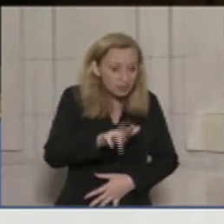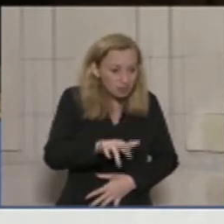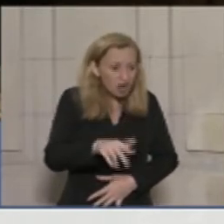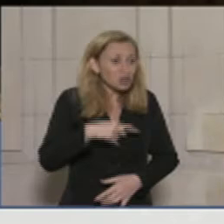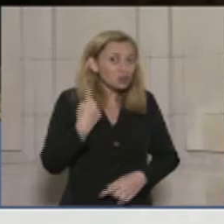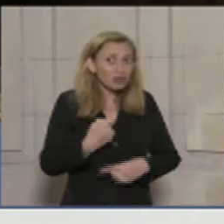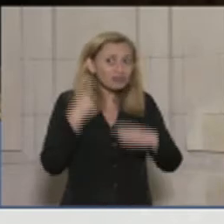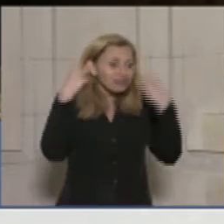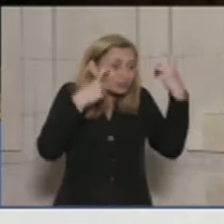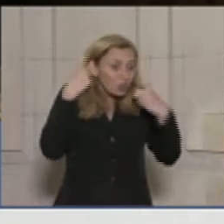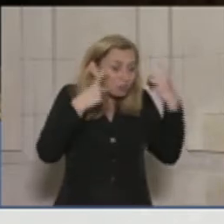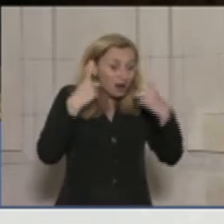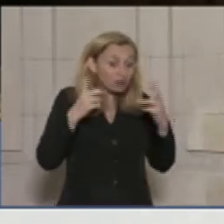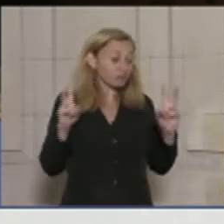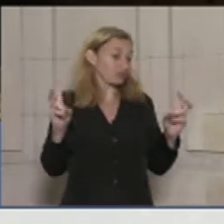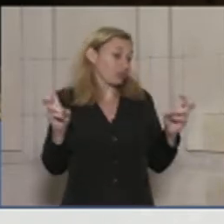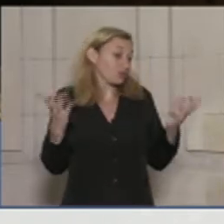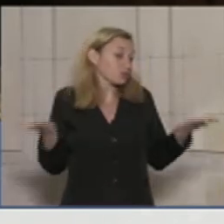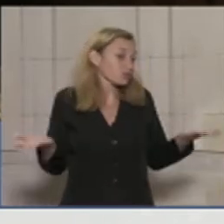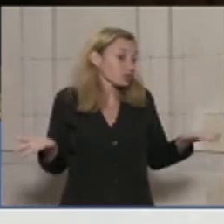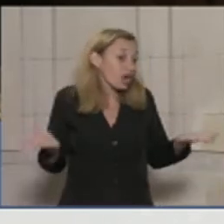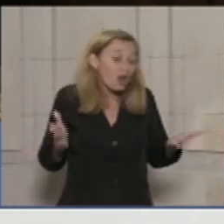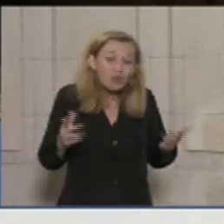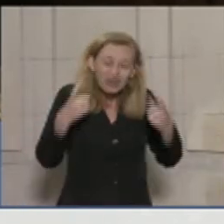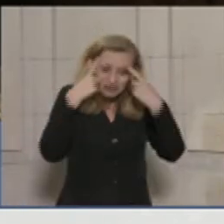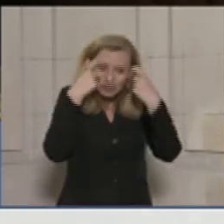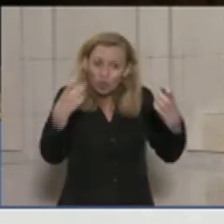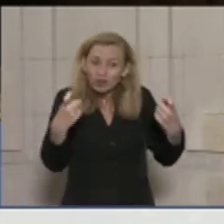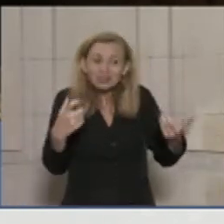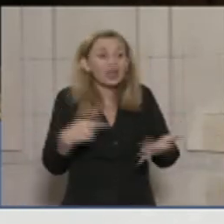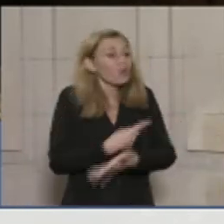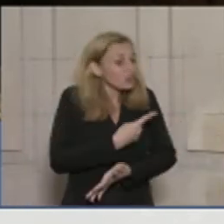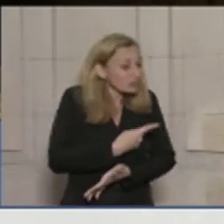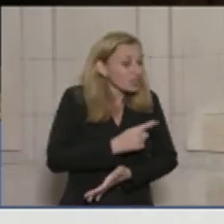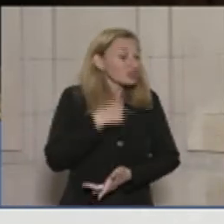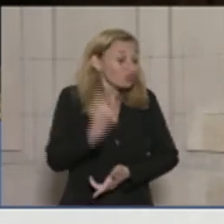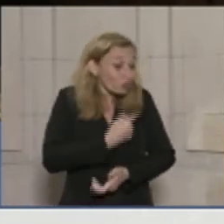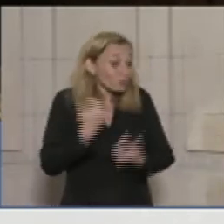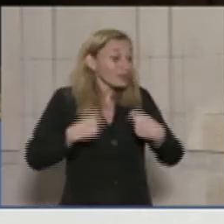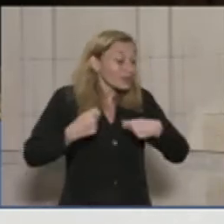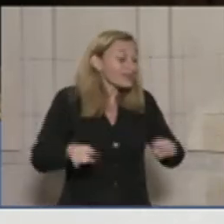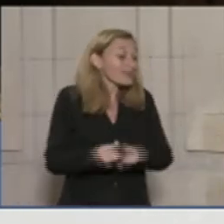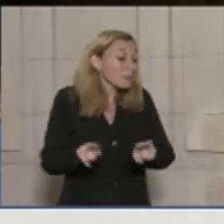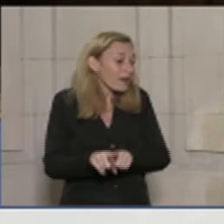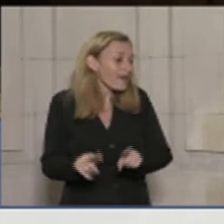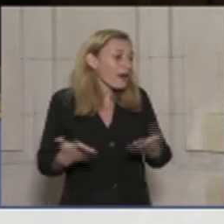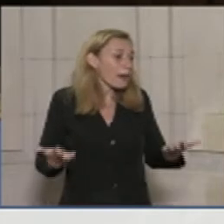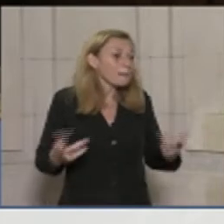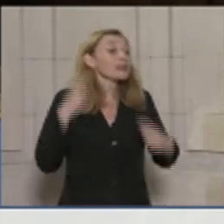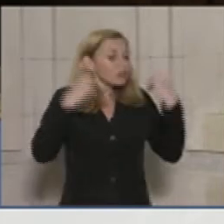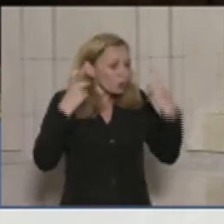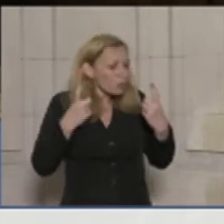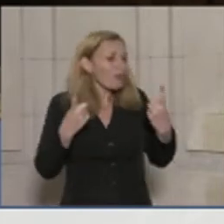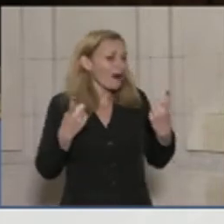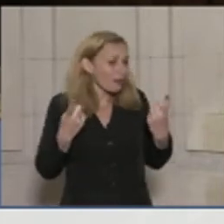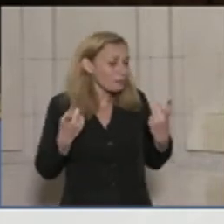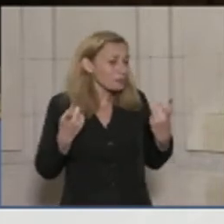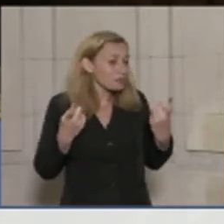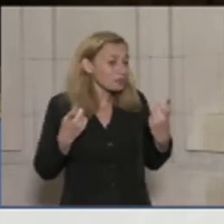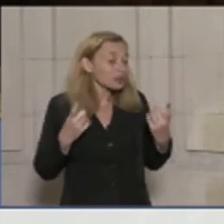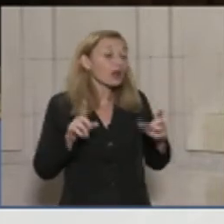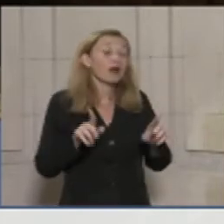preocupadas com essa situação, né? É uma violência que ainda acontece e que a gente precisa também se preocupar. A